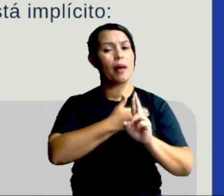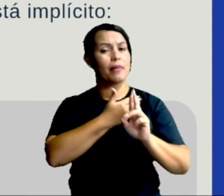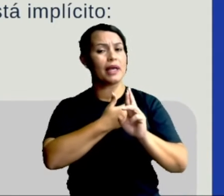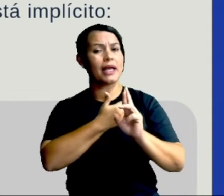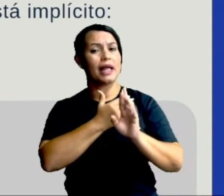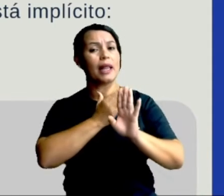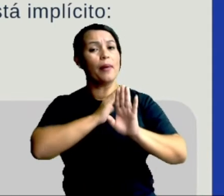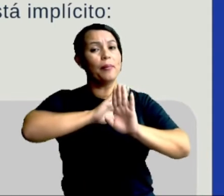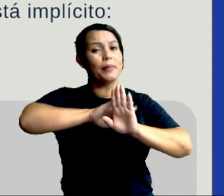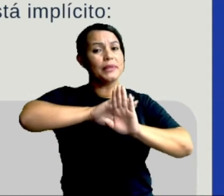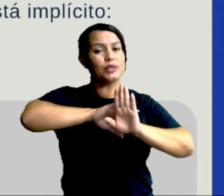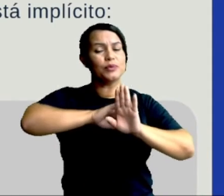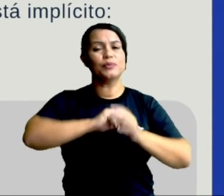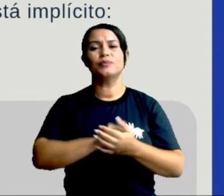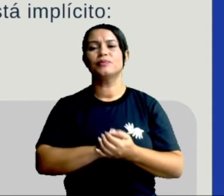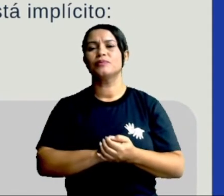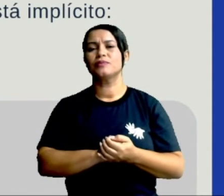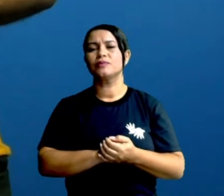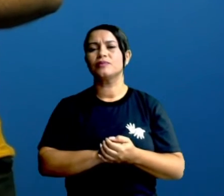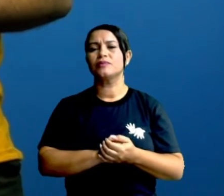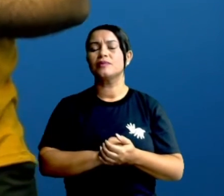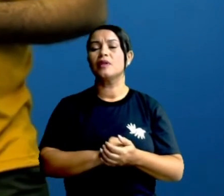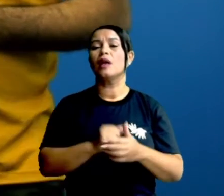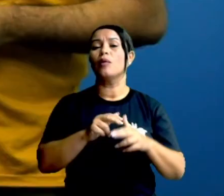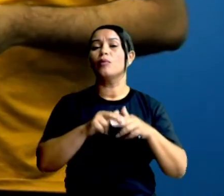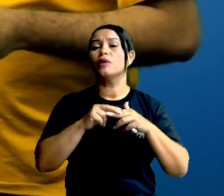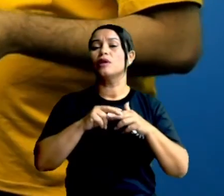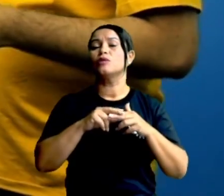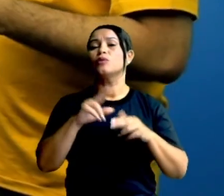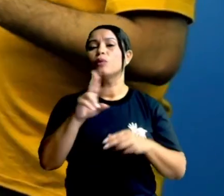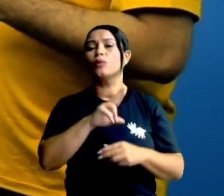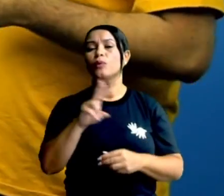implícito. É o que a gente chama de